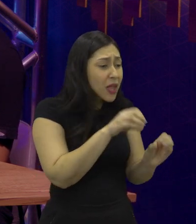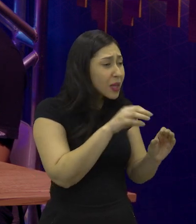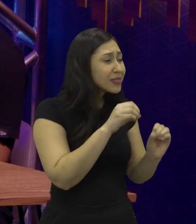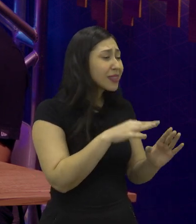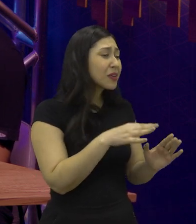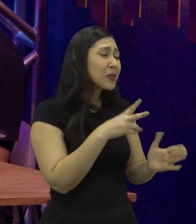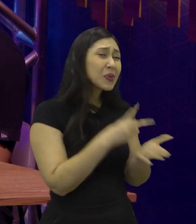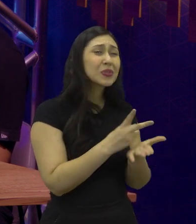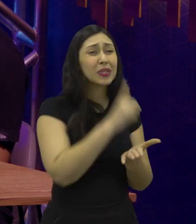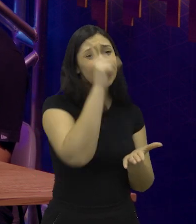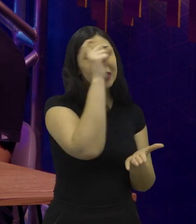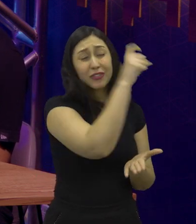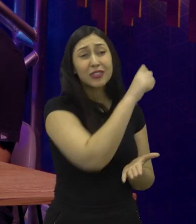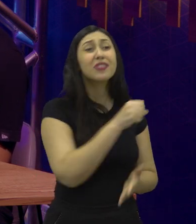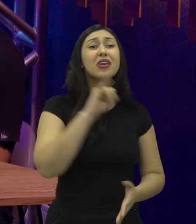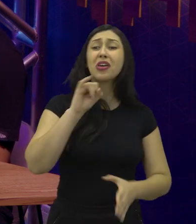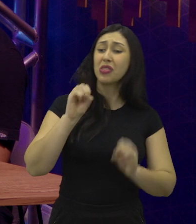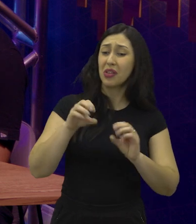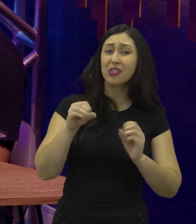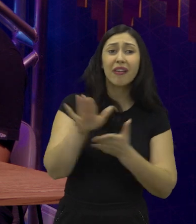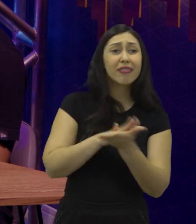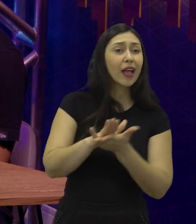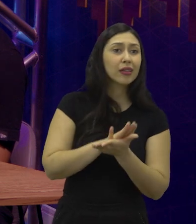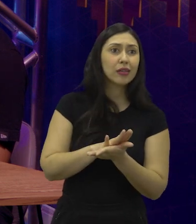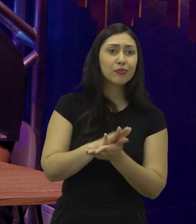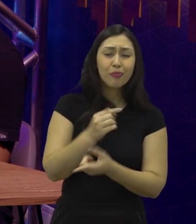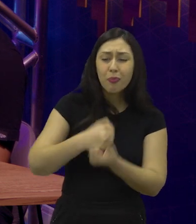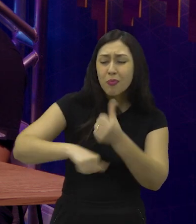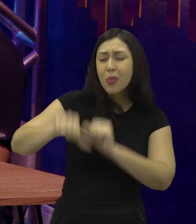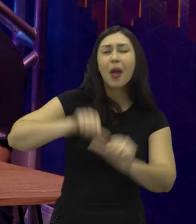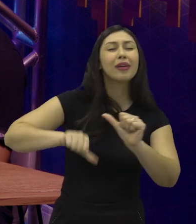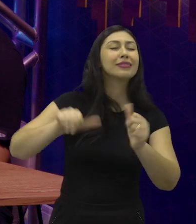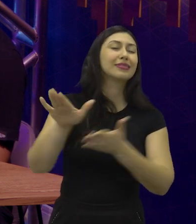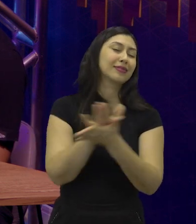sem educação, então aí que as coisas não acontecem.